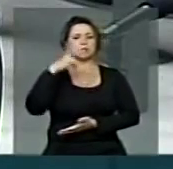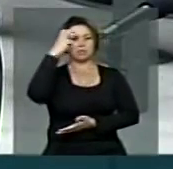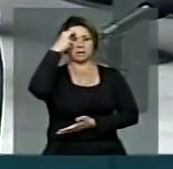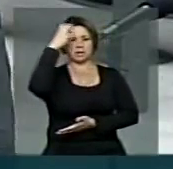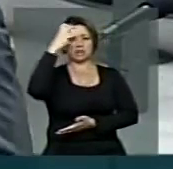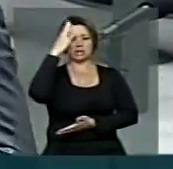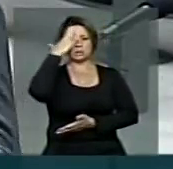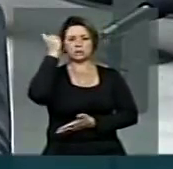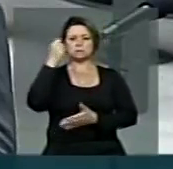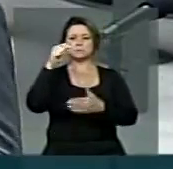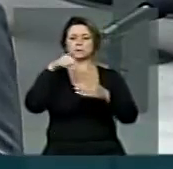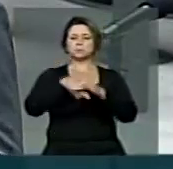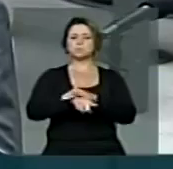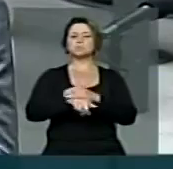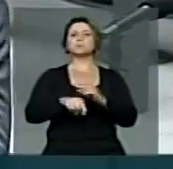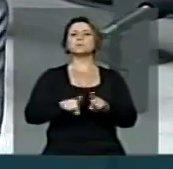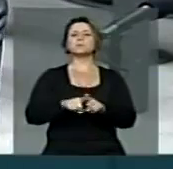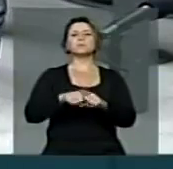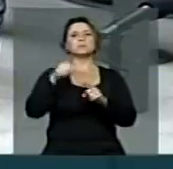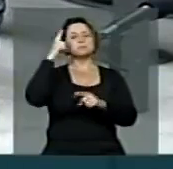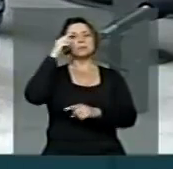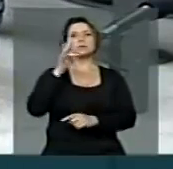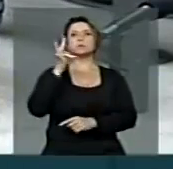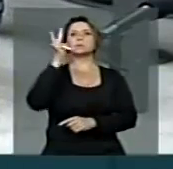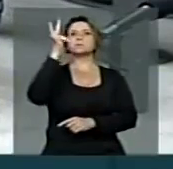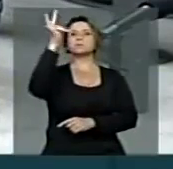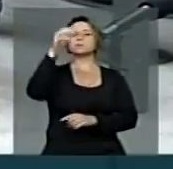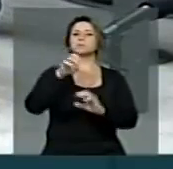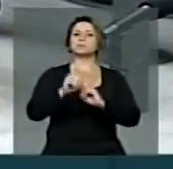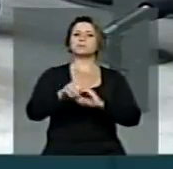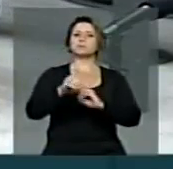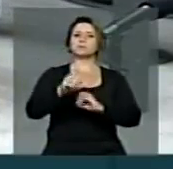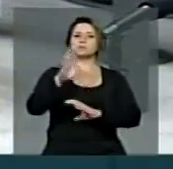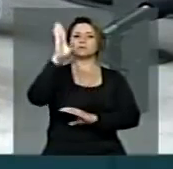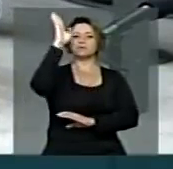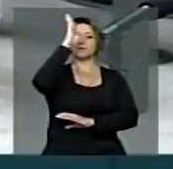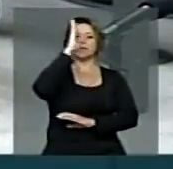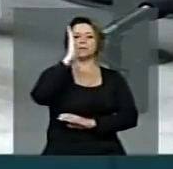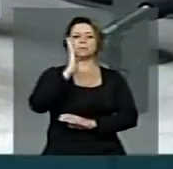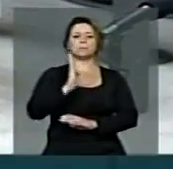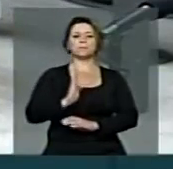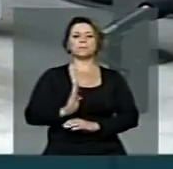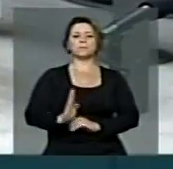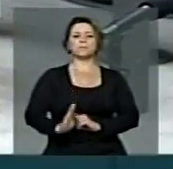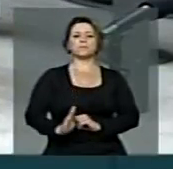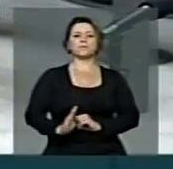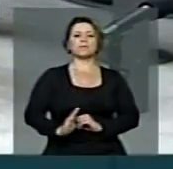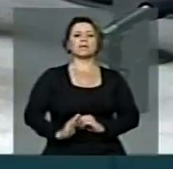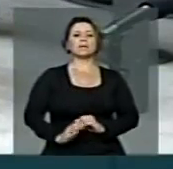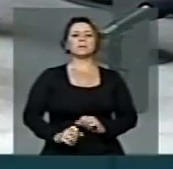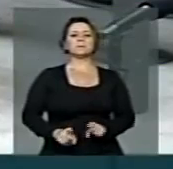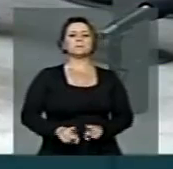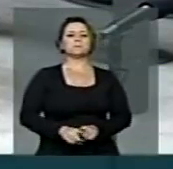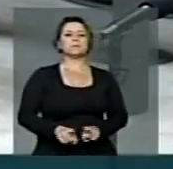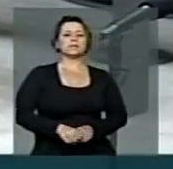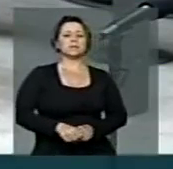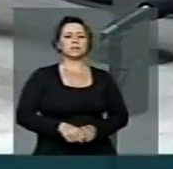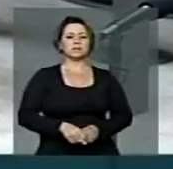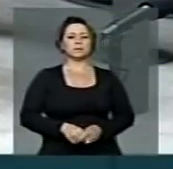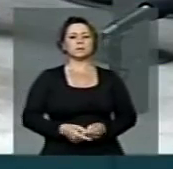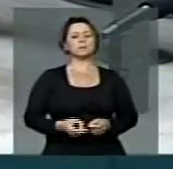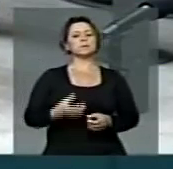inteligência, né, e com visão de futuro para a educação brasileira. Quero dizer que nós temos muito orgulho da sua companhia aqui